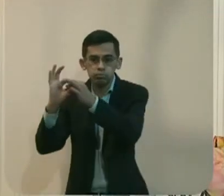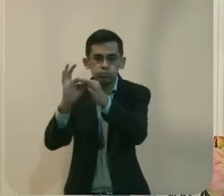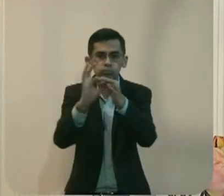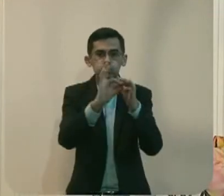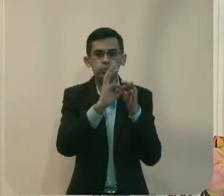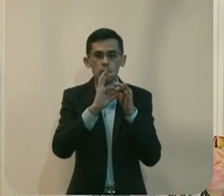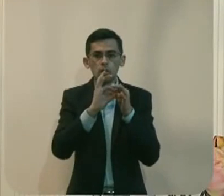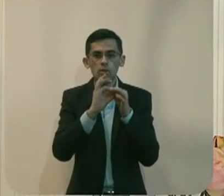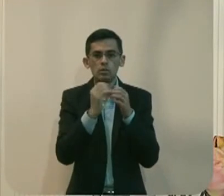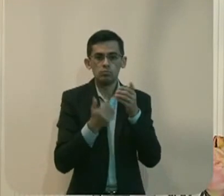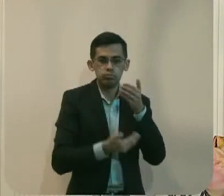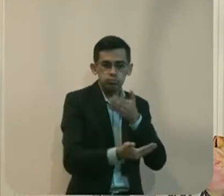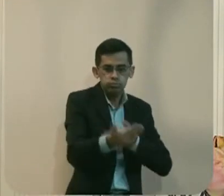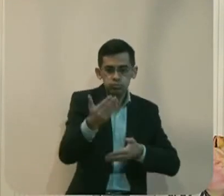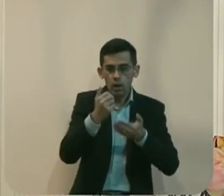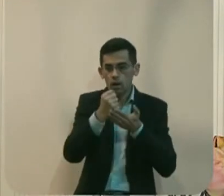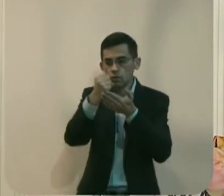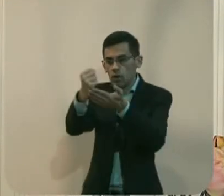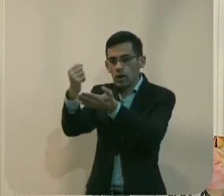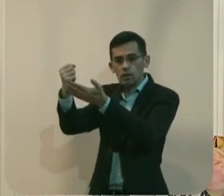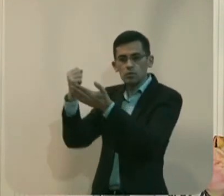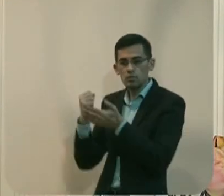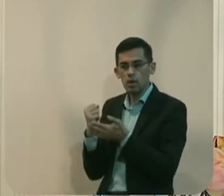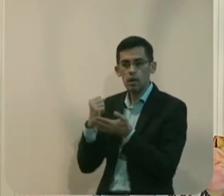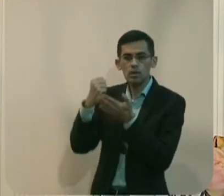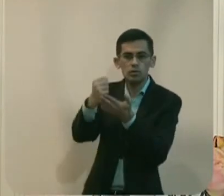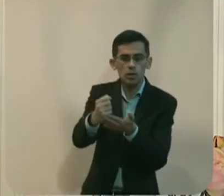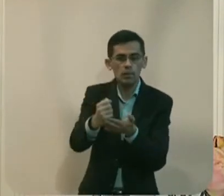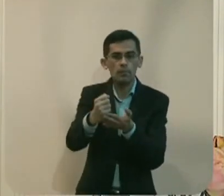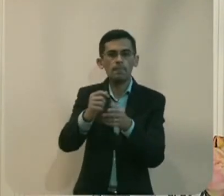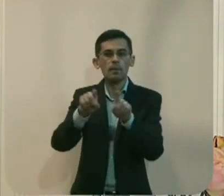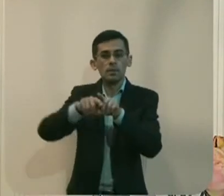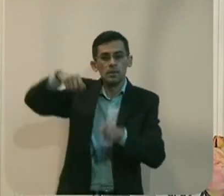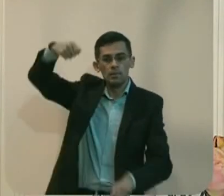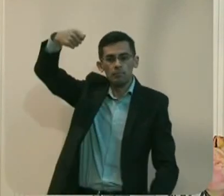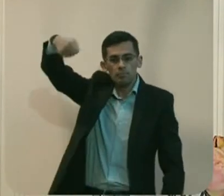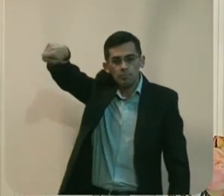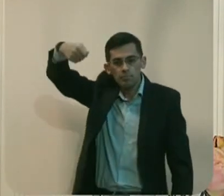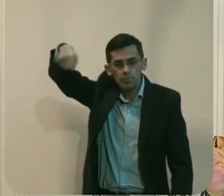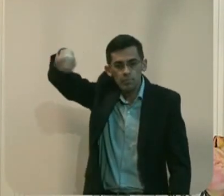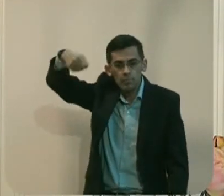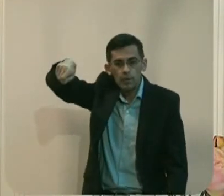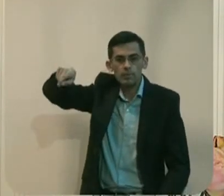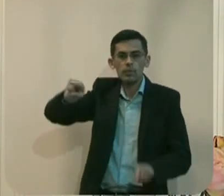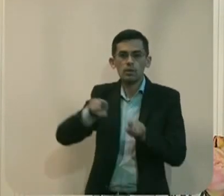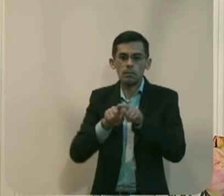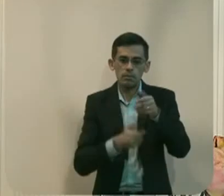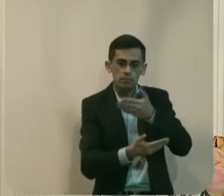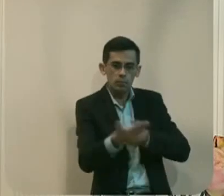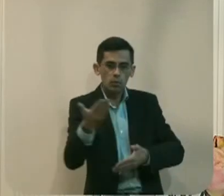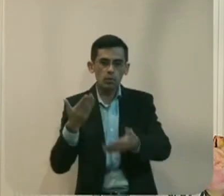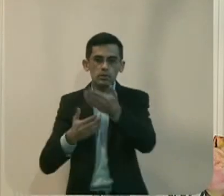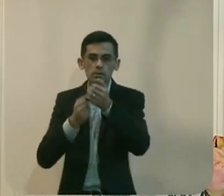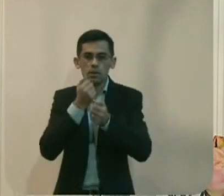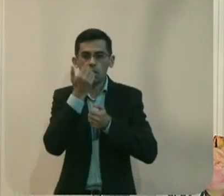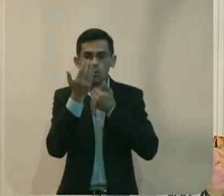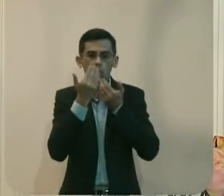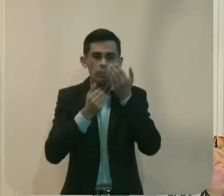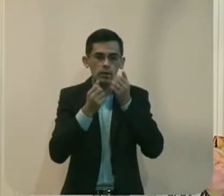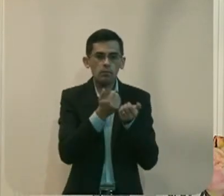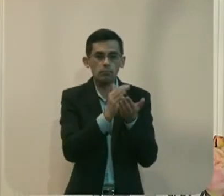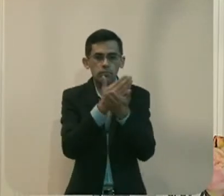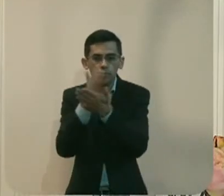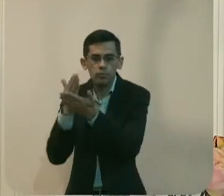e um ajudar o outro. E aí inventaram os toques dos sinos, inventaram o compartilhamento da comida e